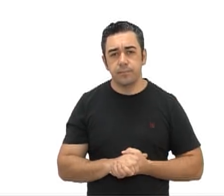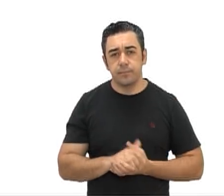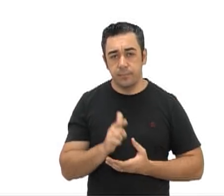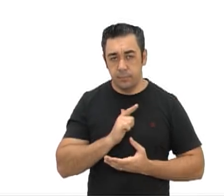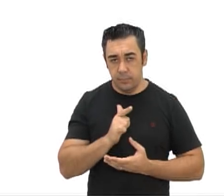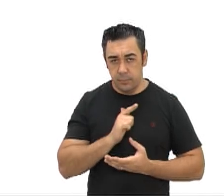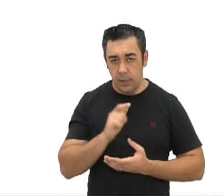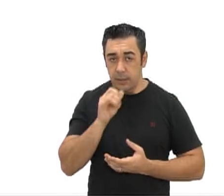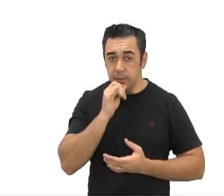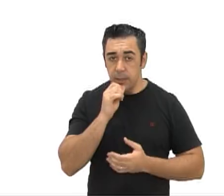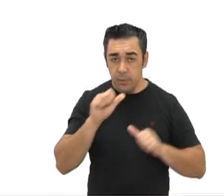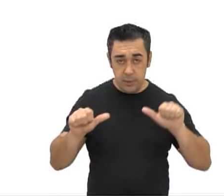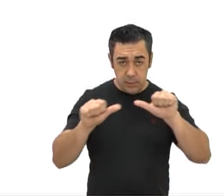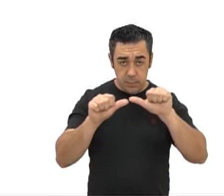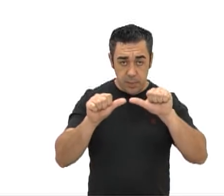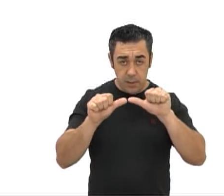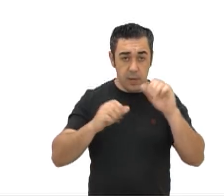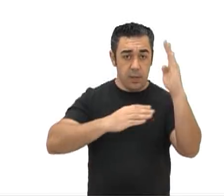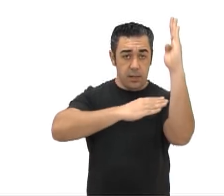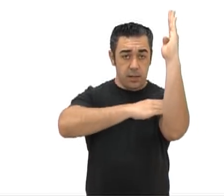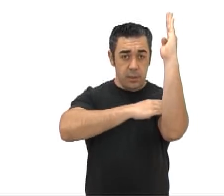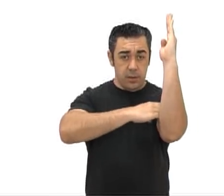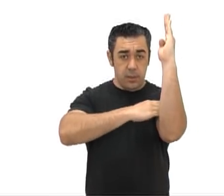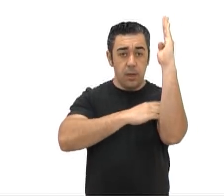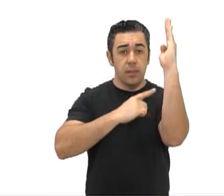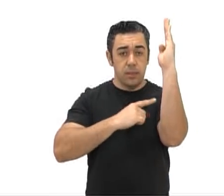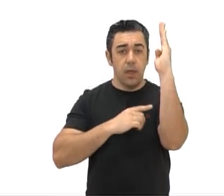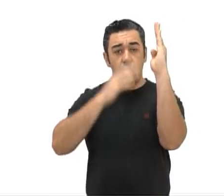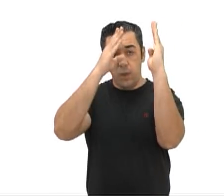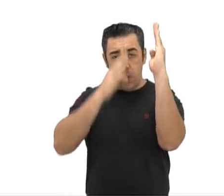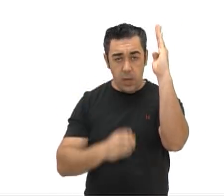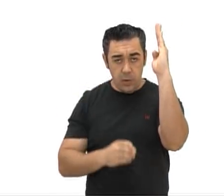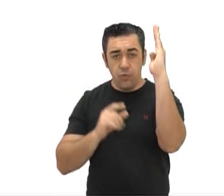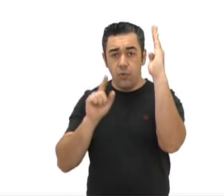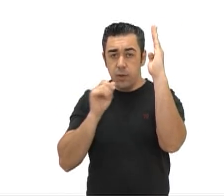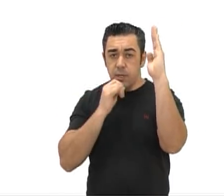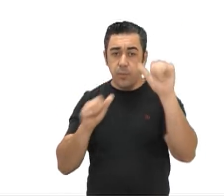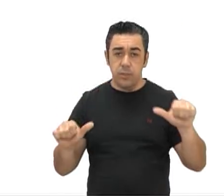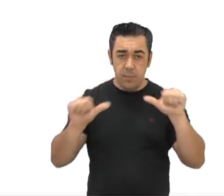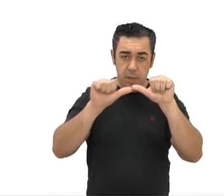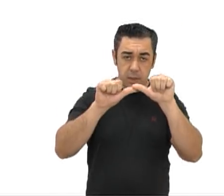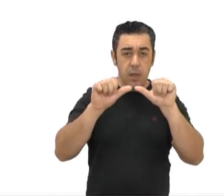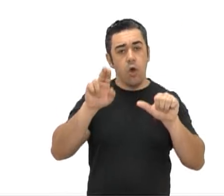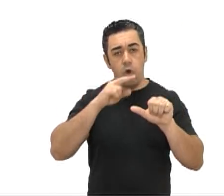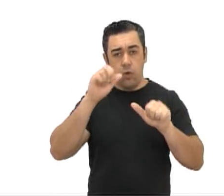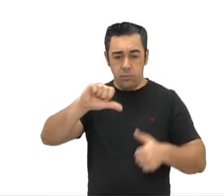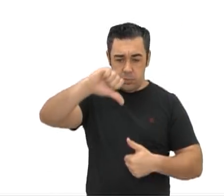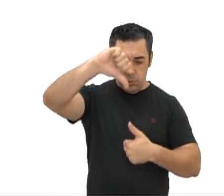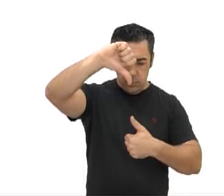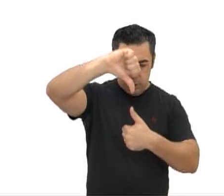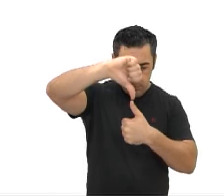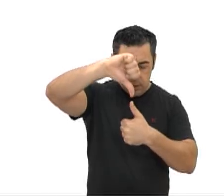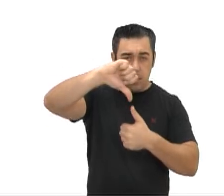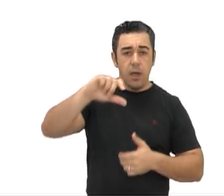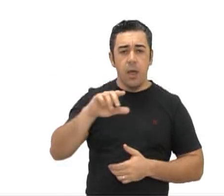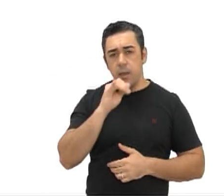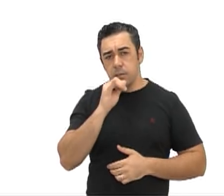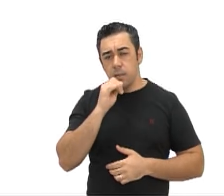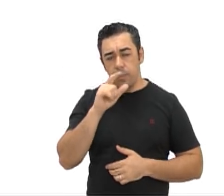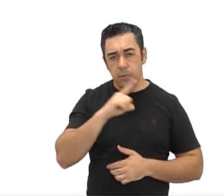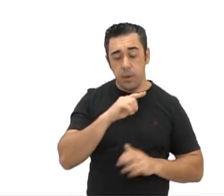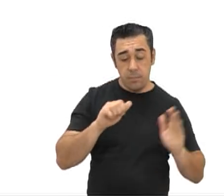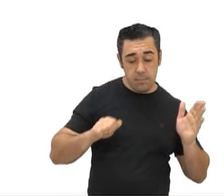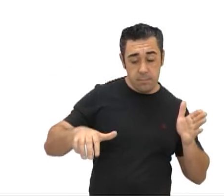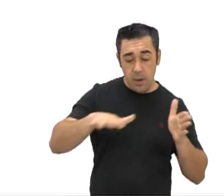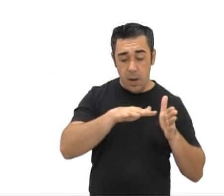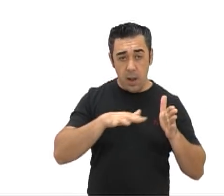A simetria no plano cartesiano, temos o eixo de simetria em figuras planas. Um polígono